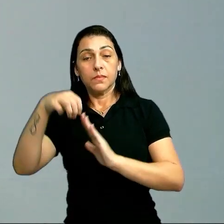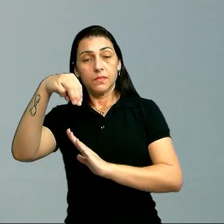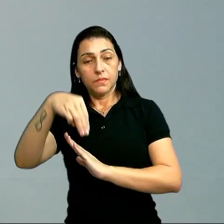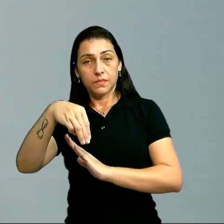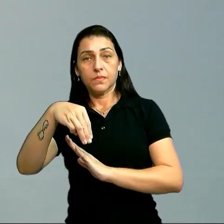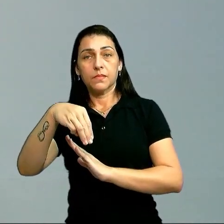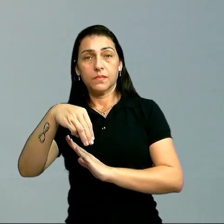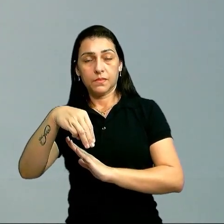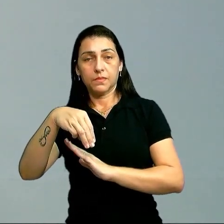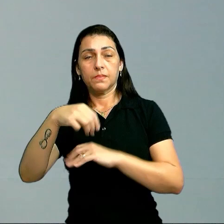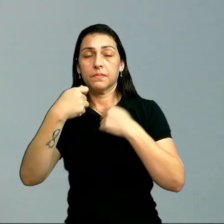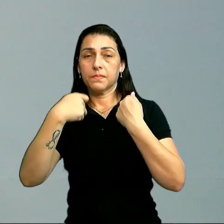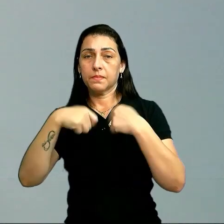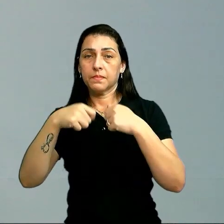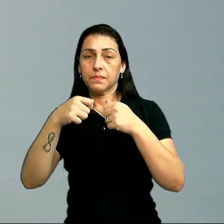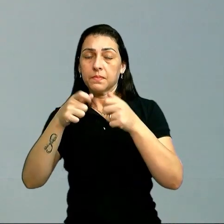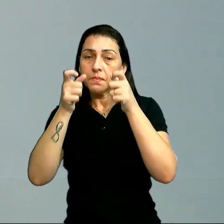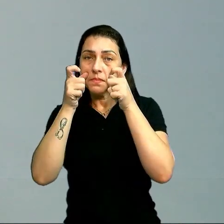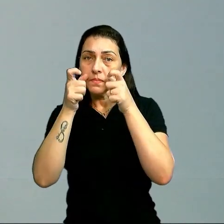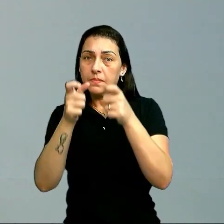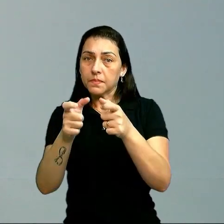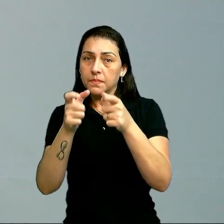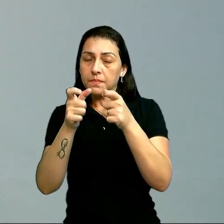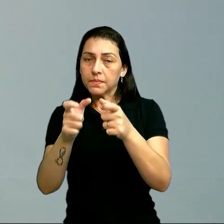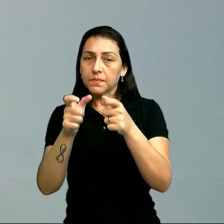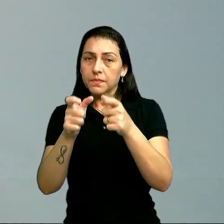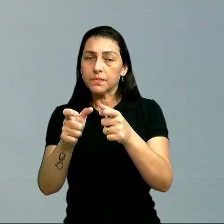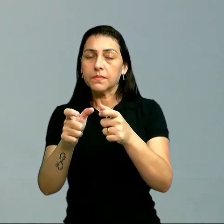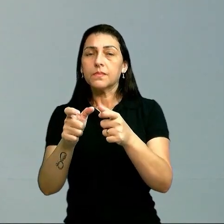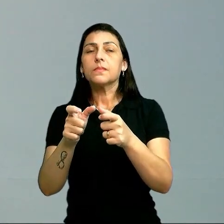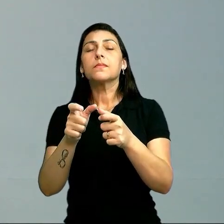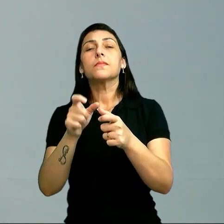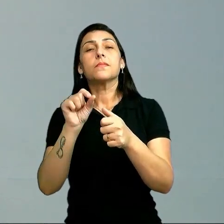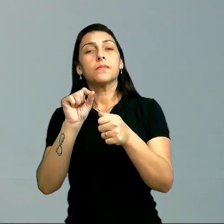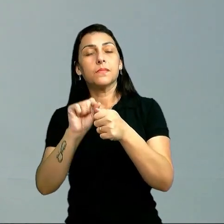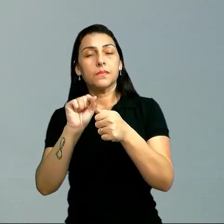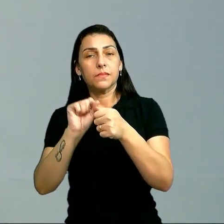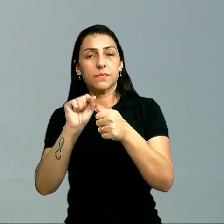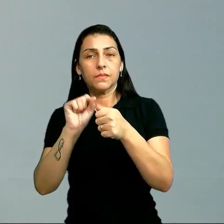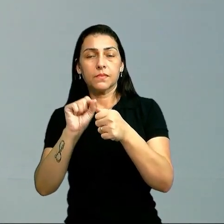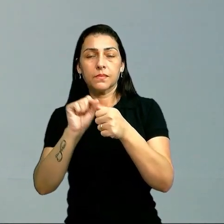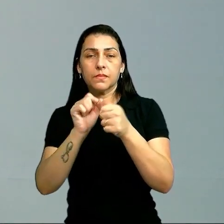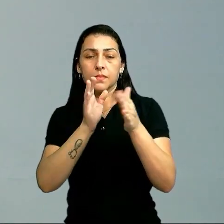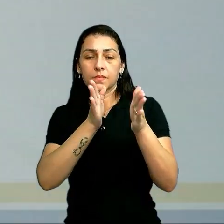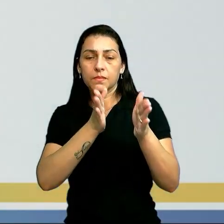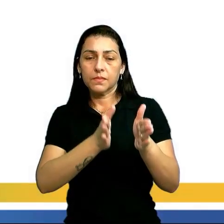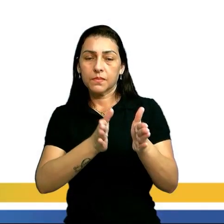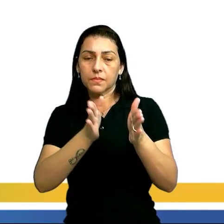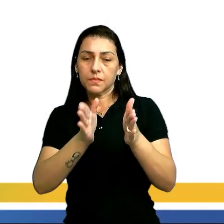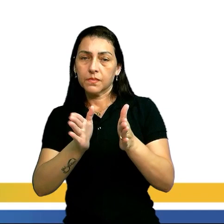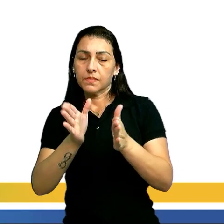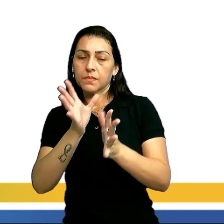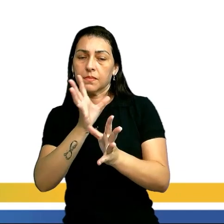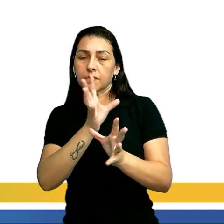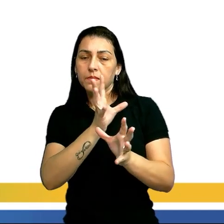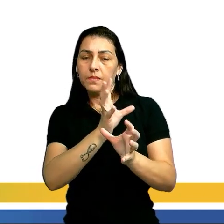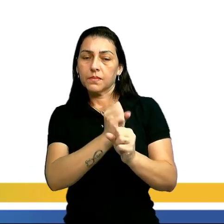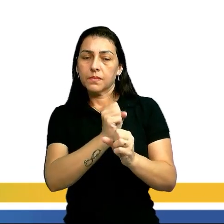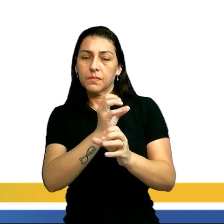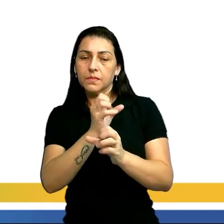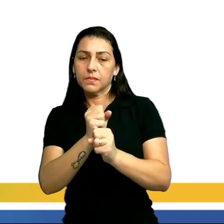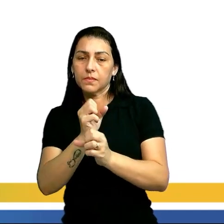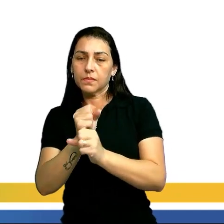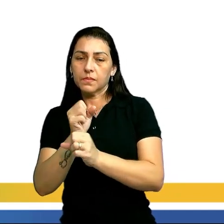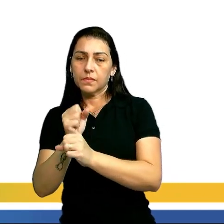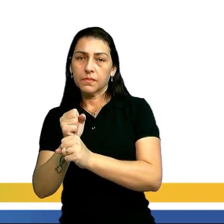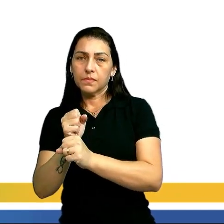aí nele que nós temos que prestar muita atenção. É o que nós vamos fazer passo a passo cada cálculo. Então, olha aí.